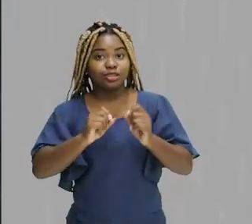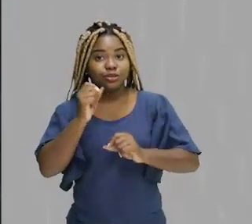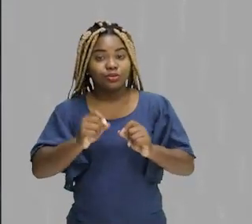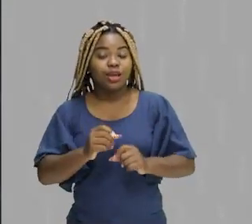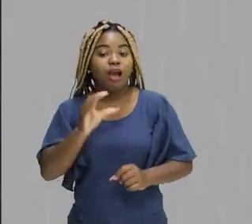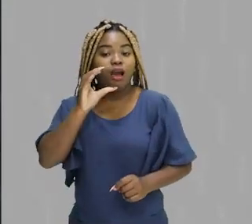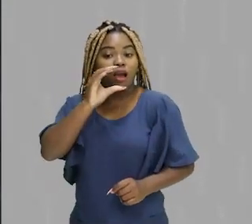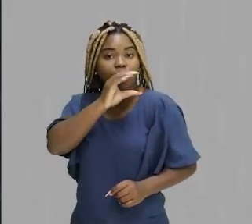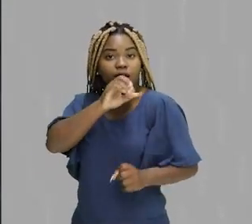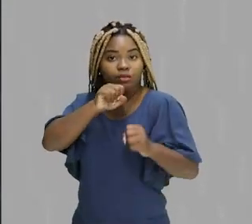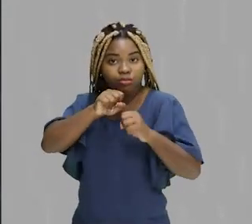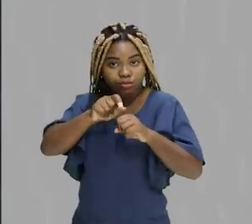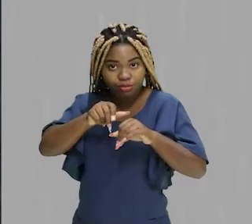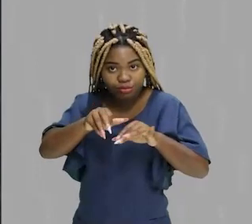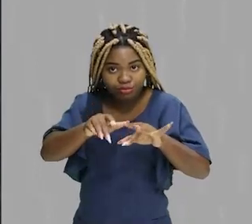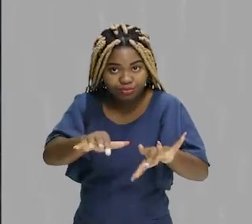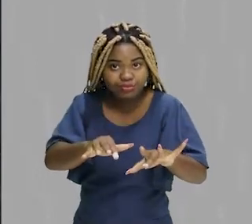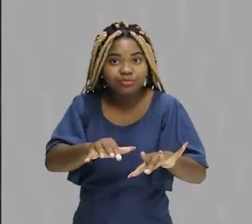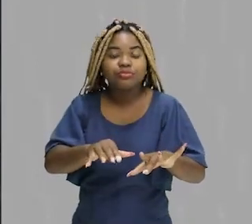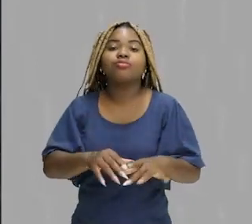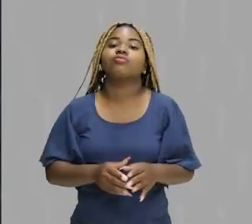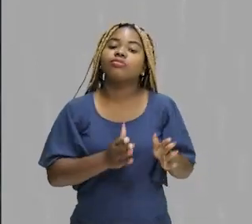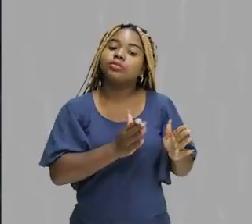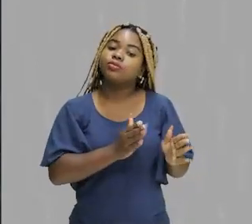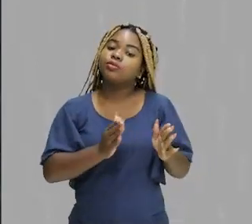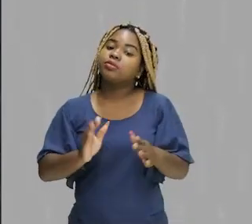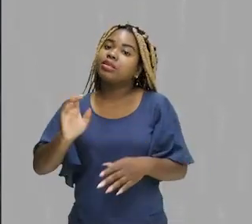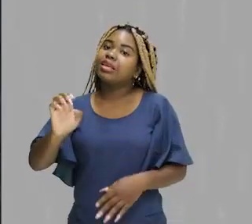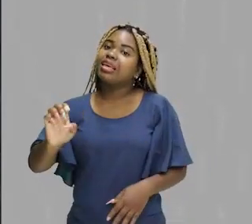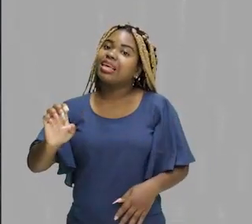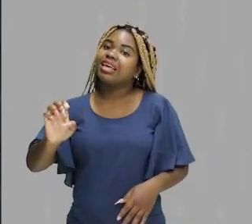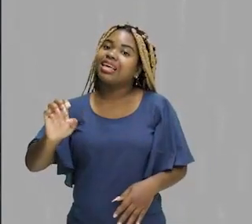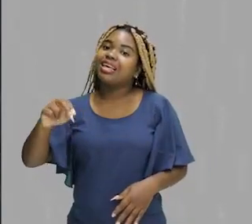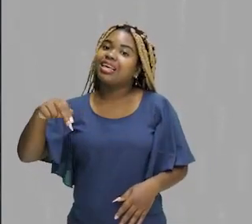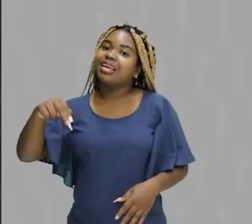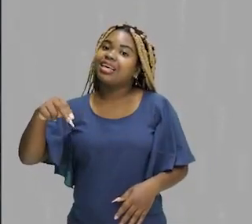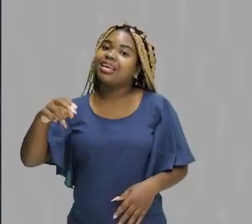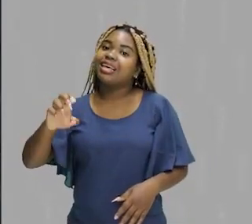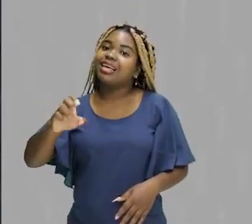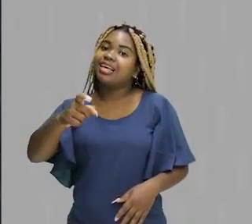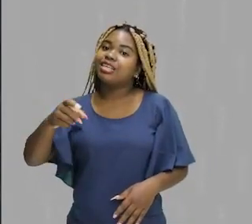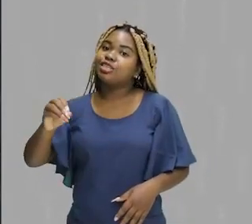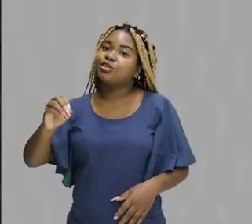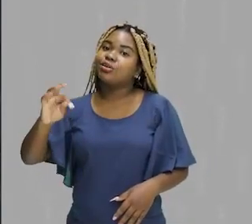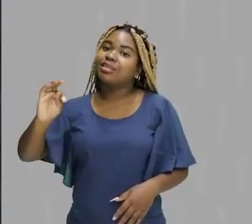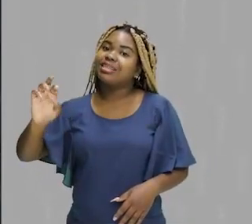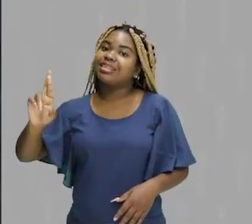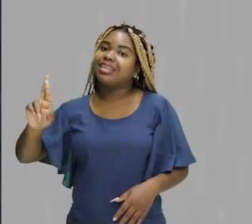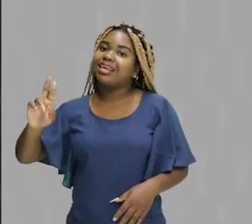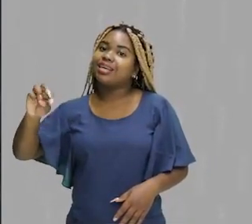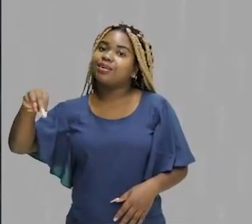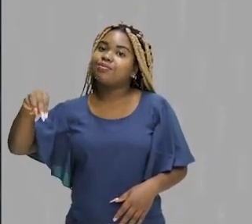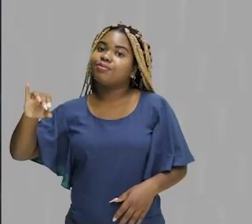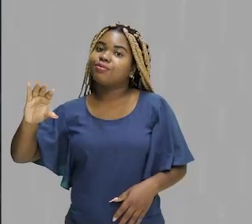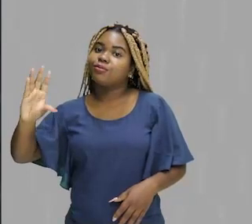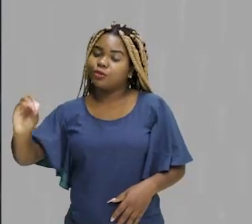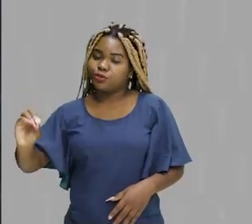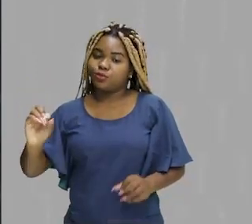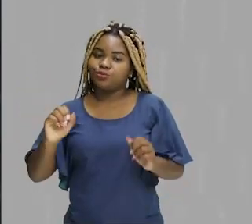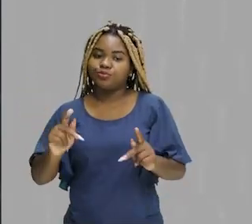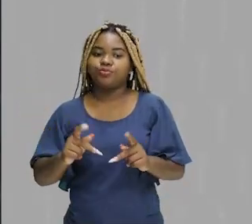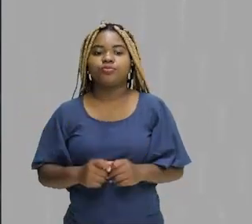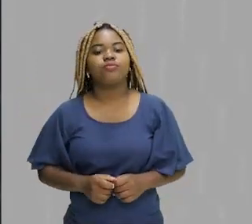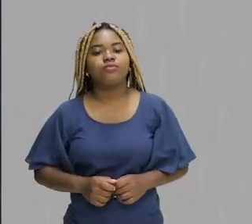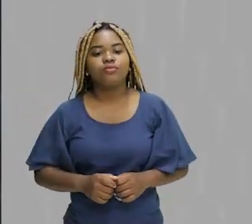processo exotérmico. Então, olha só, são classificadas como reações de combustão aquelas em que uma